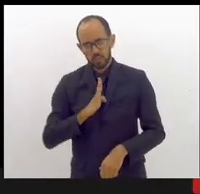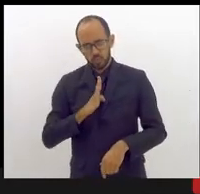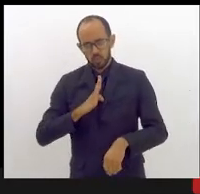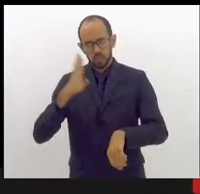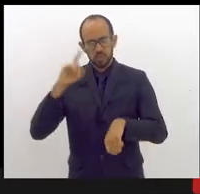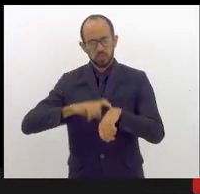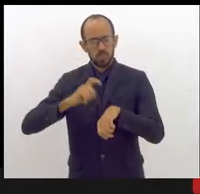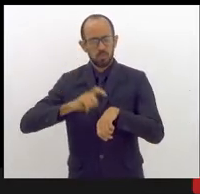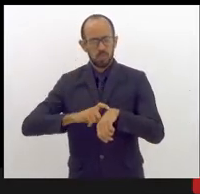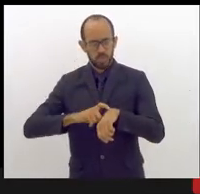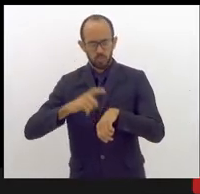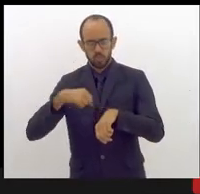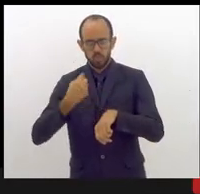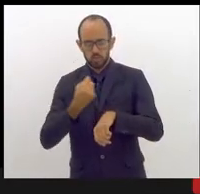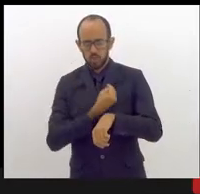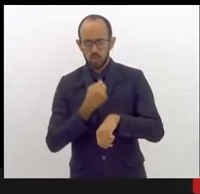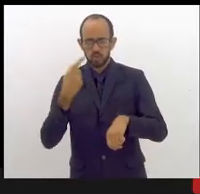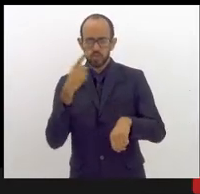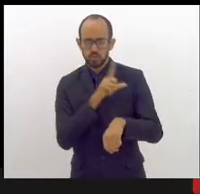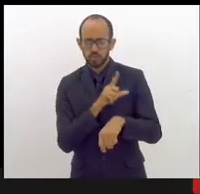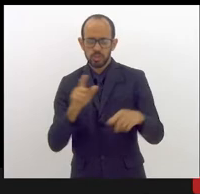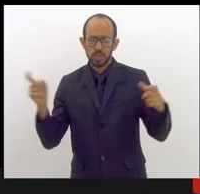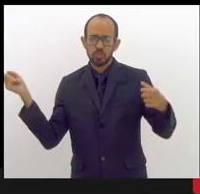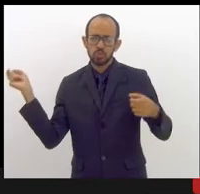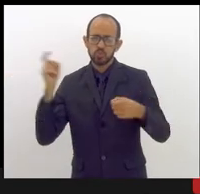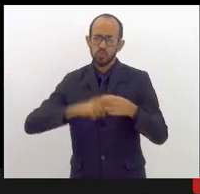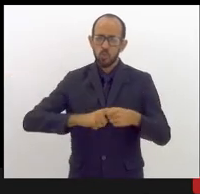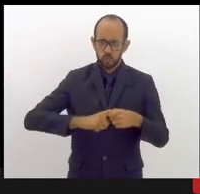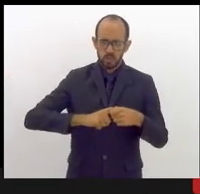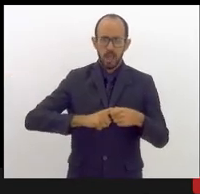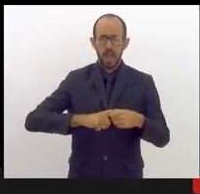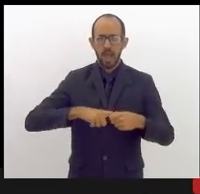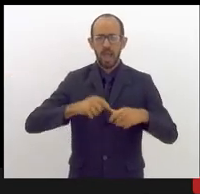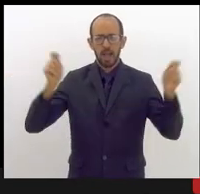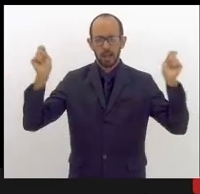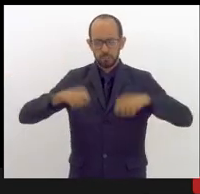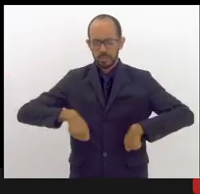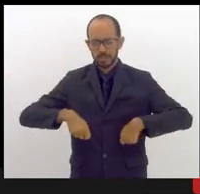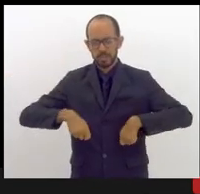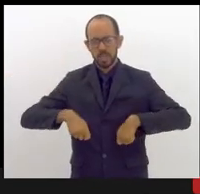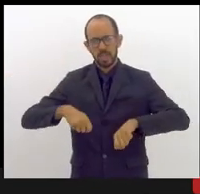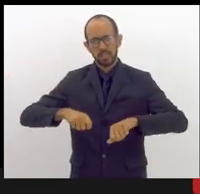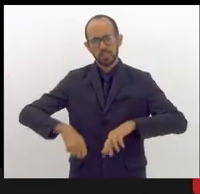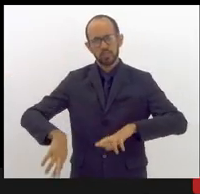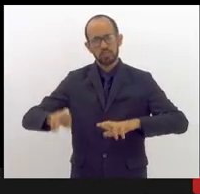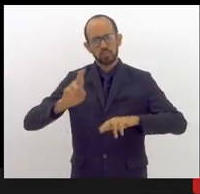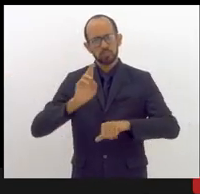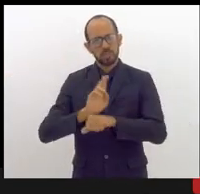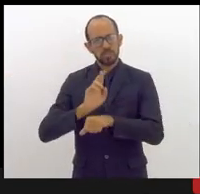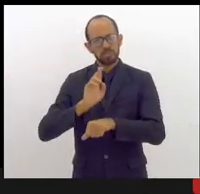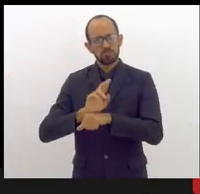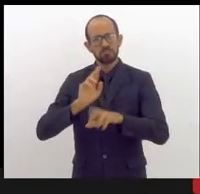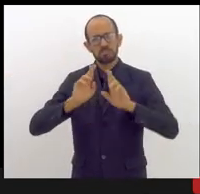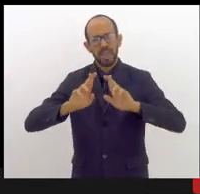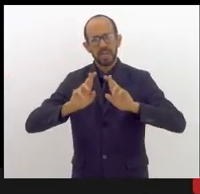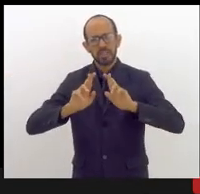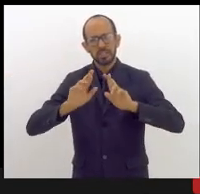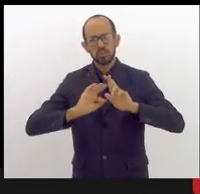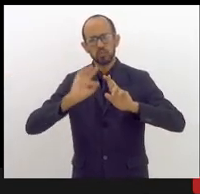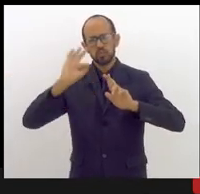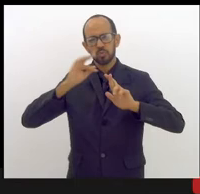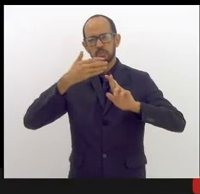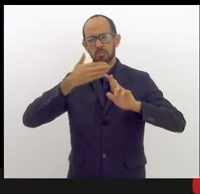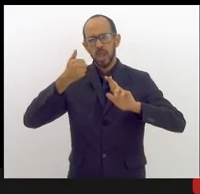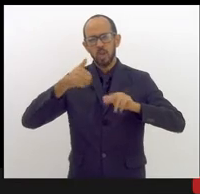retoma a possibilidade a perspectiva de futuro com a eleição do então presidente Lula com